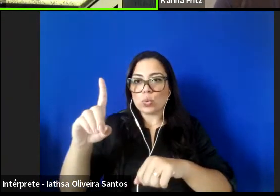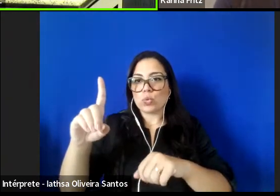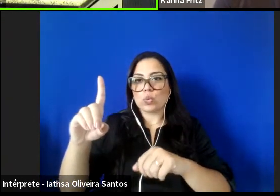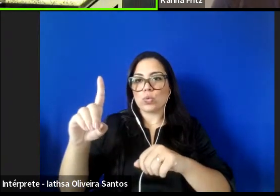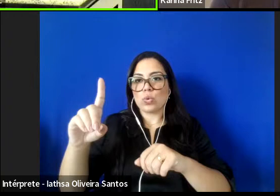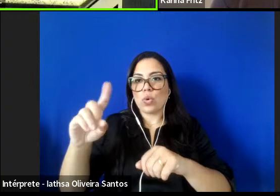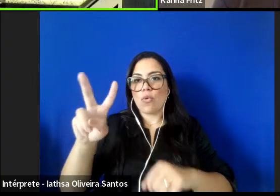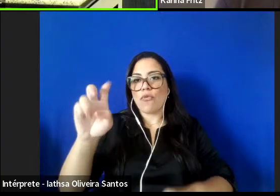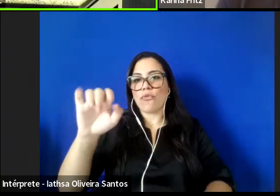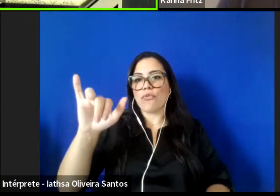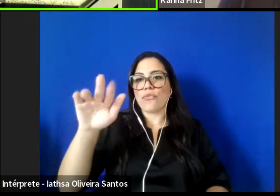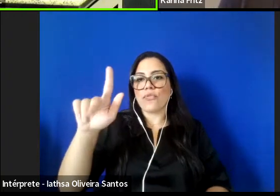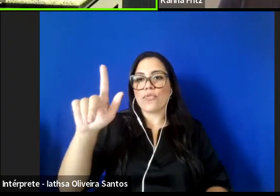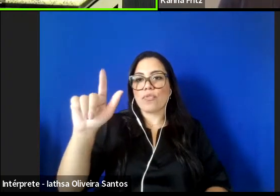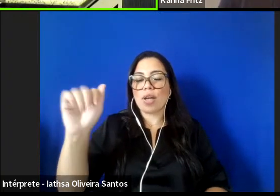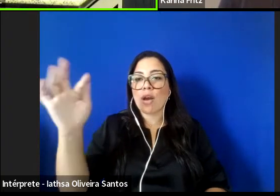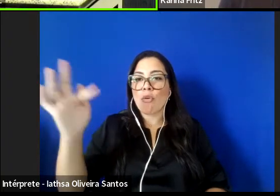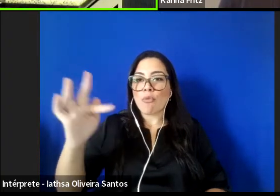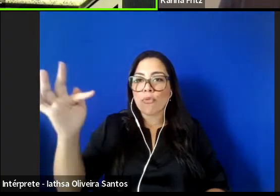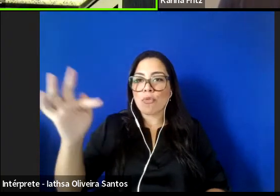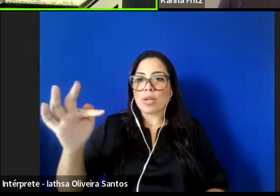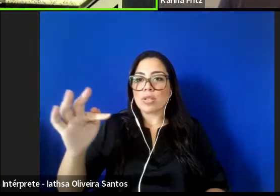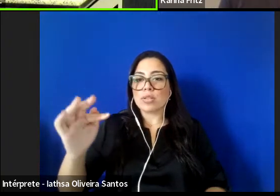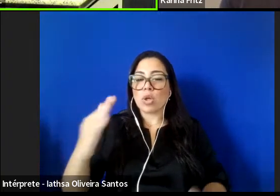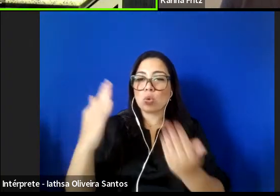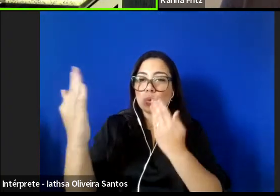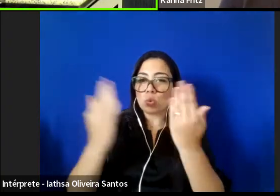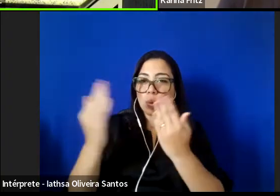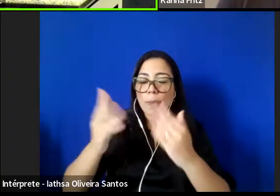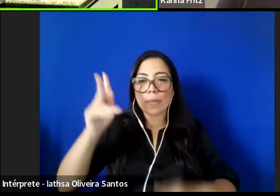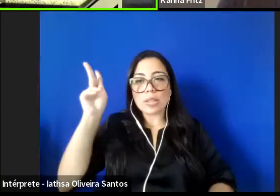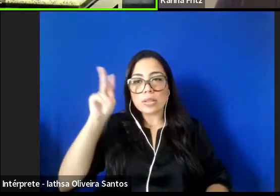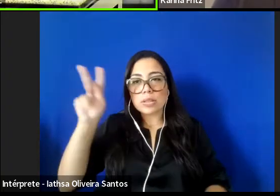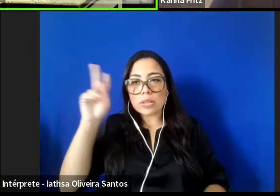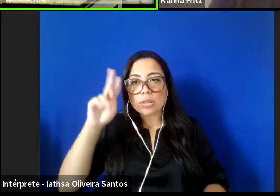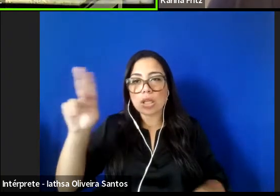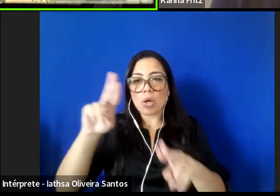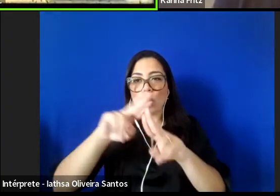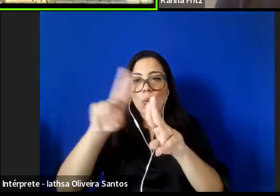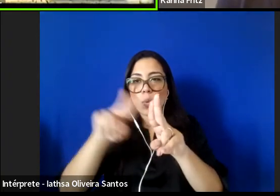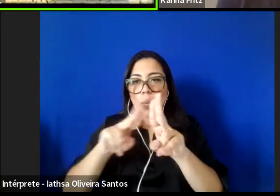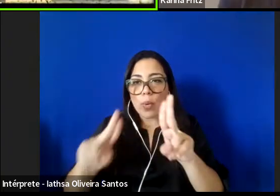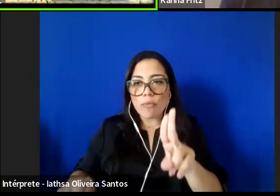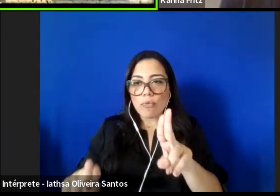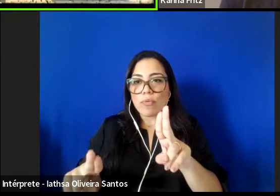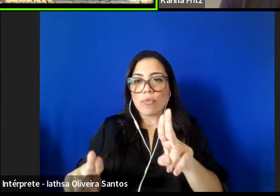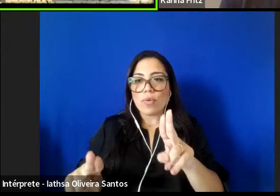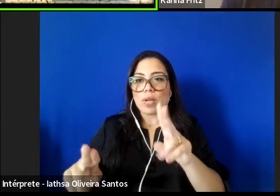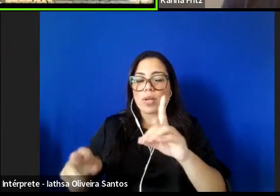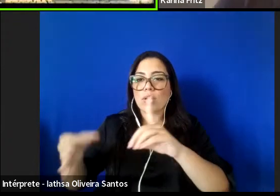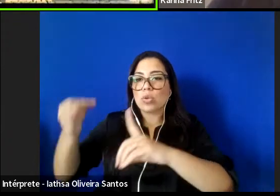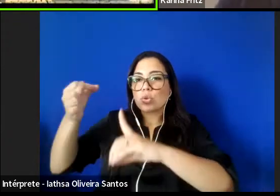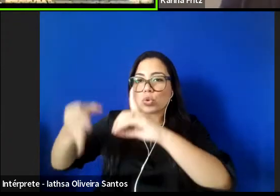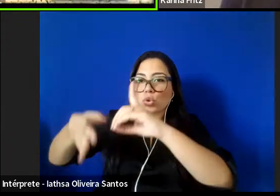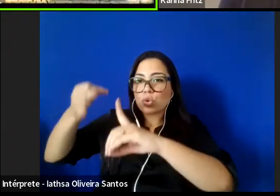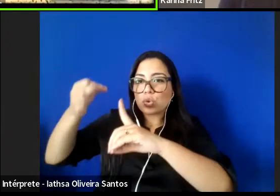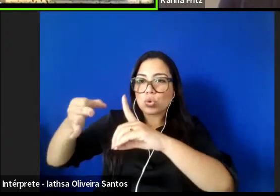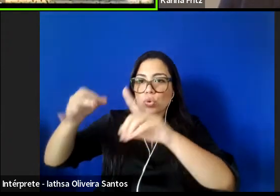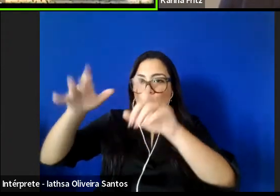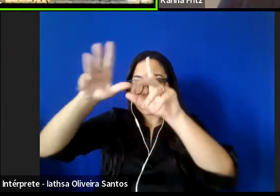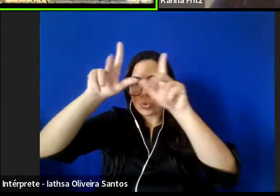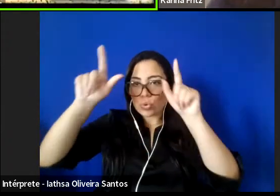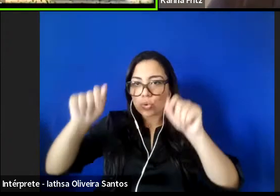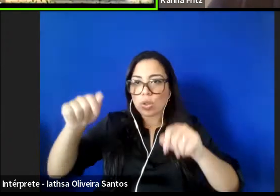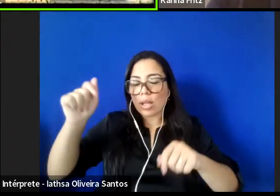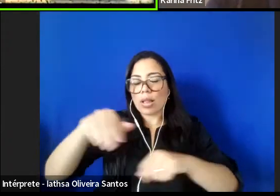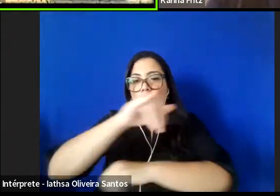Veiga de Almeida, doutorando em História Comparada pela Universidade Federal do Rio de Janeiro e desembargador do Tribunal de Justiça do Estado do Rio de